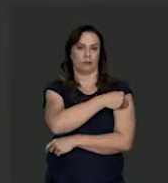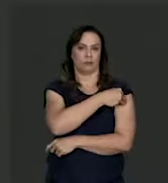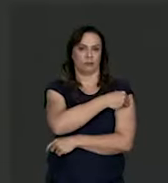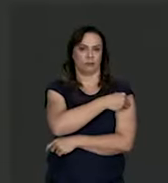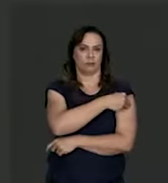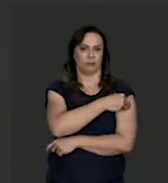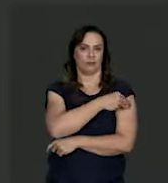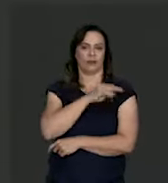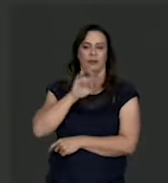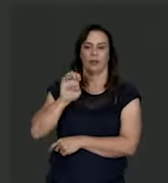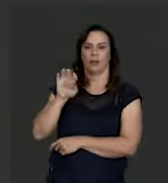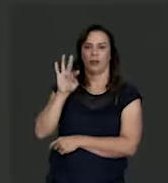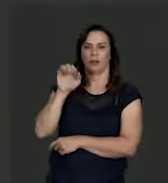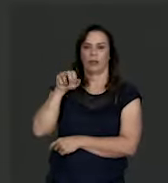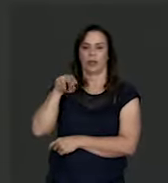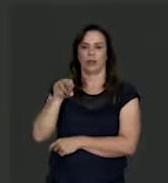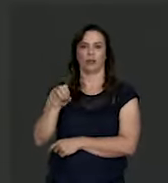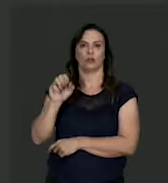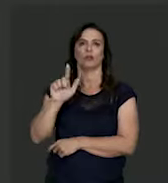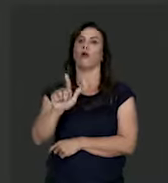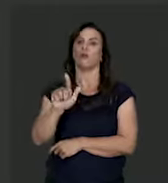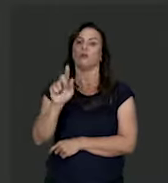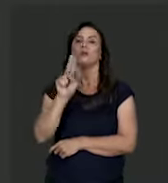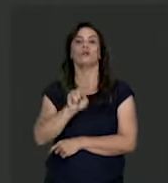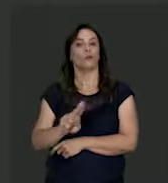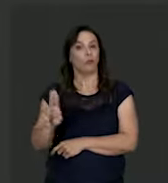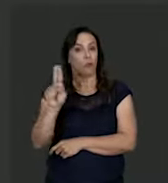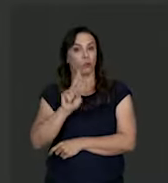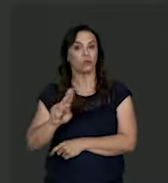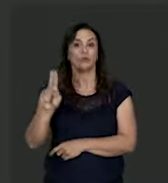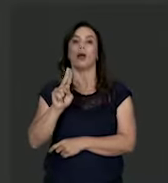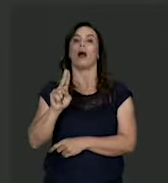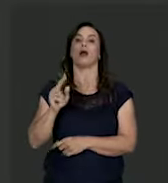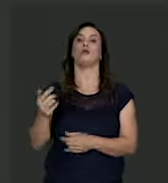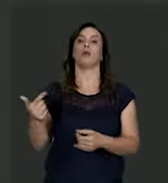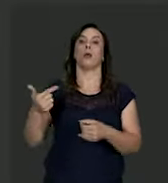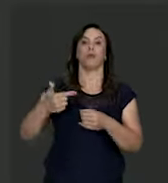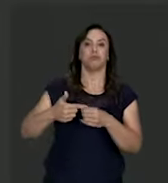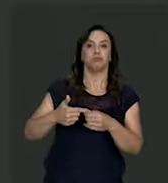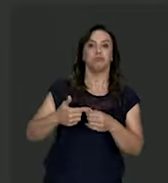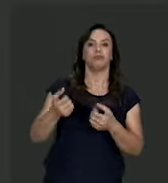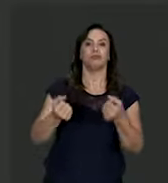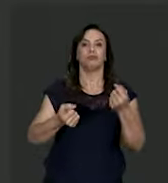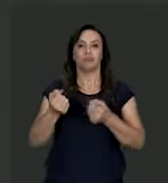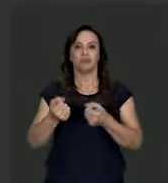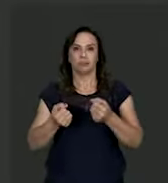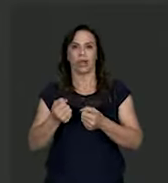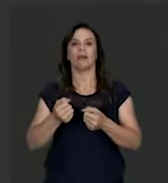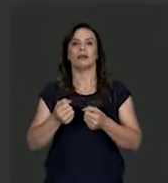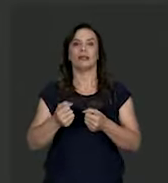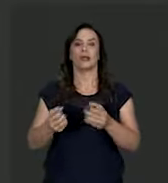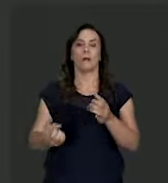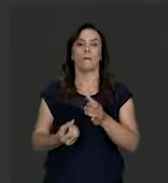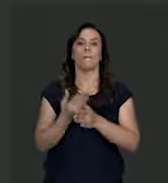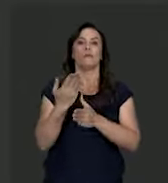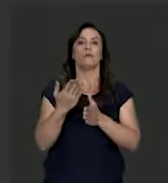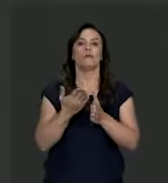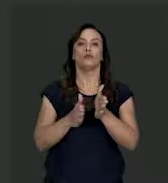etanol, né, usado como combustível, derivado de vegetais, no Brasil,